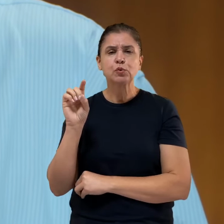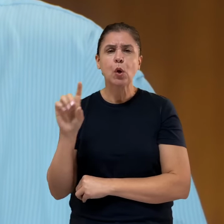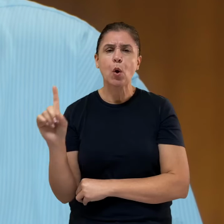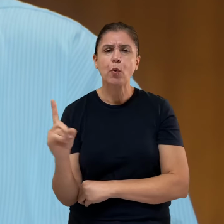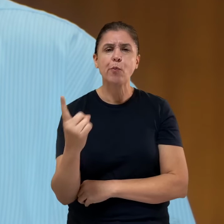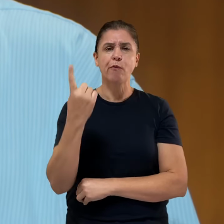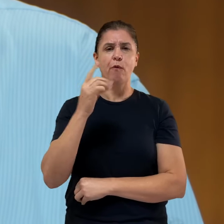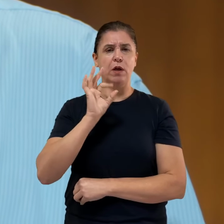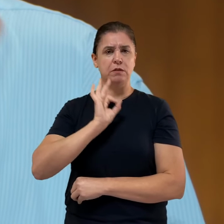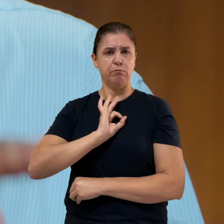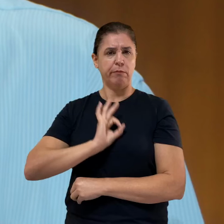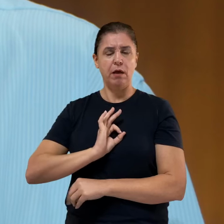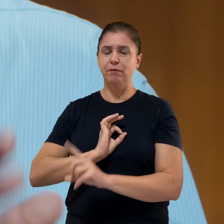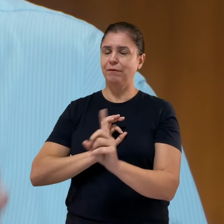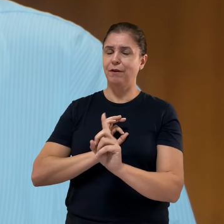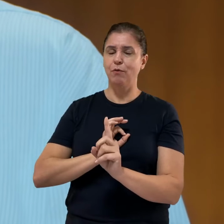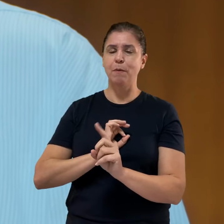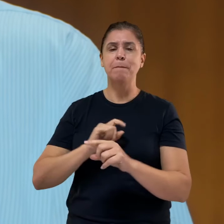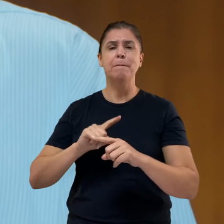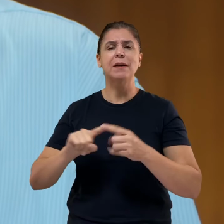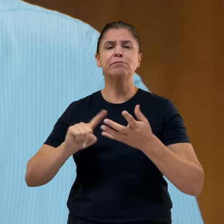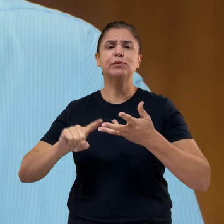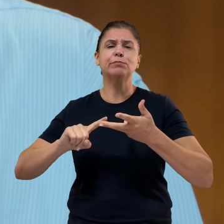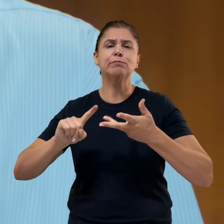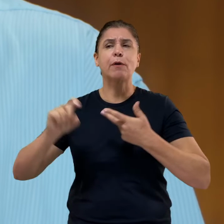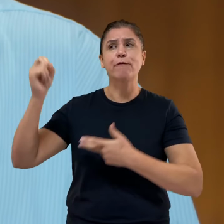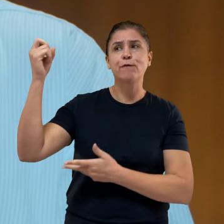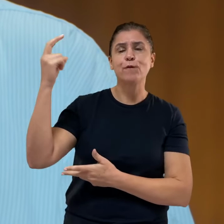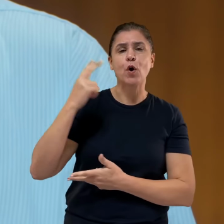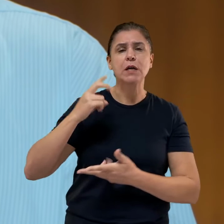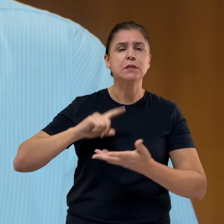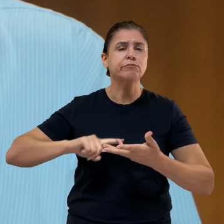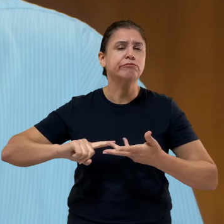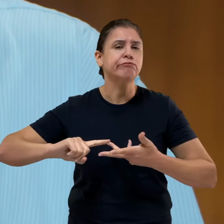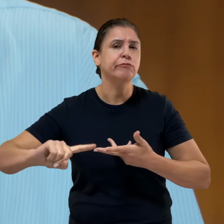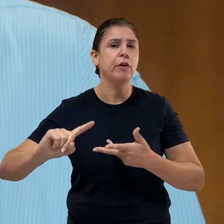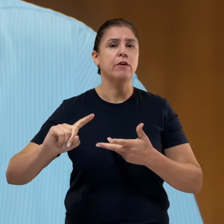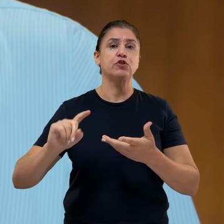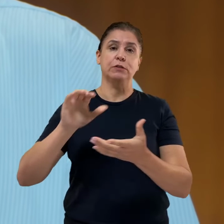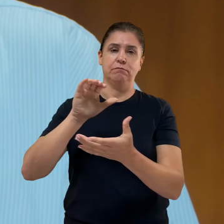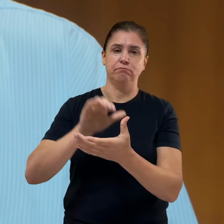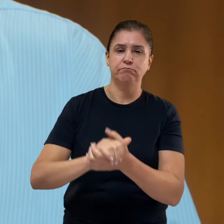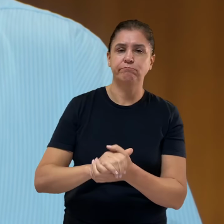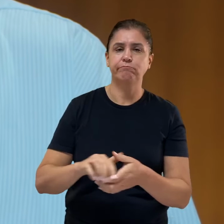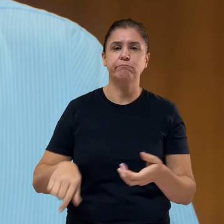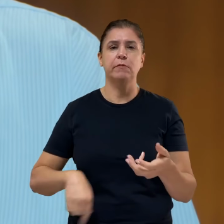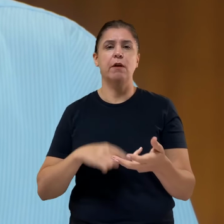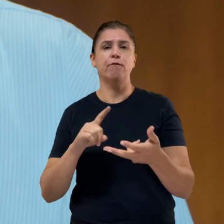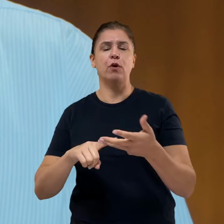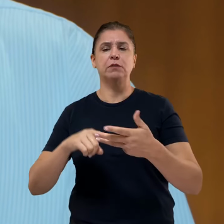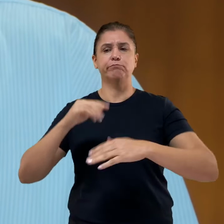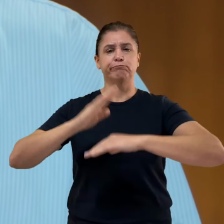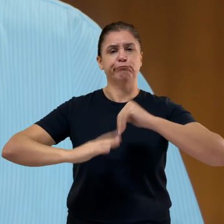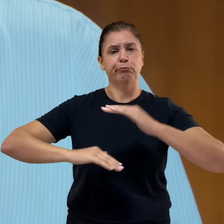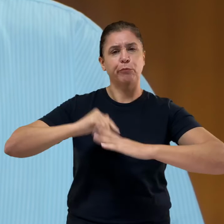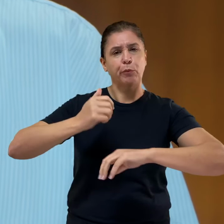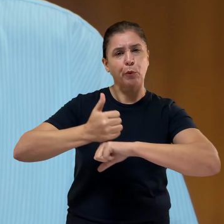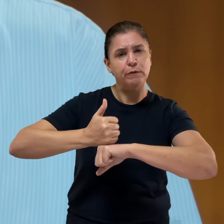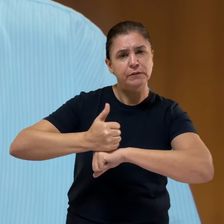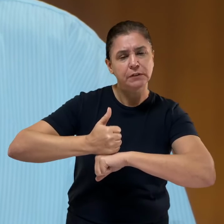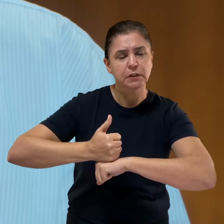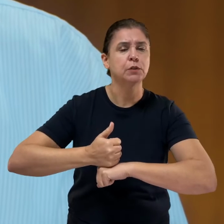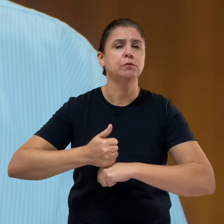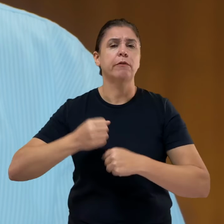Não específico religiosa ou sacerdotal. A vocação matrimonial, a vocação